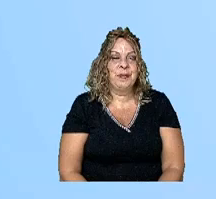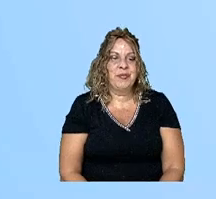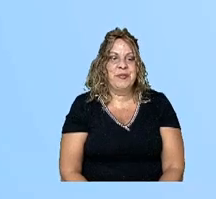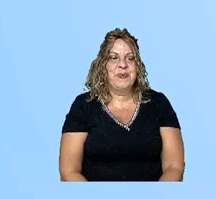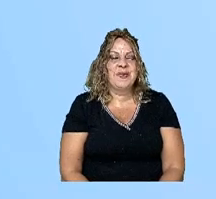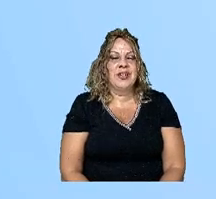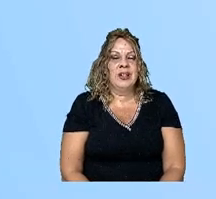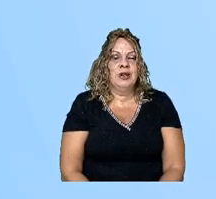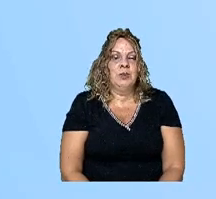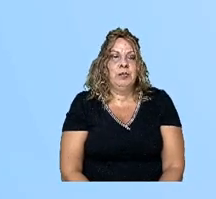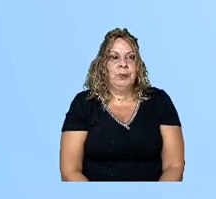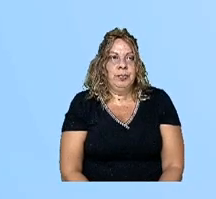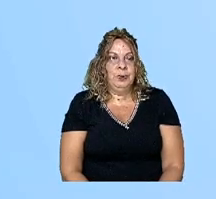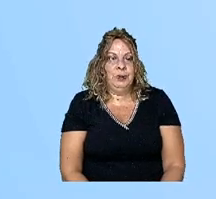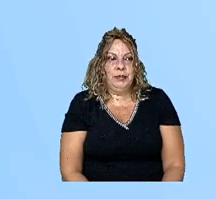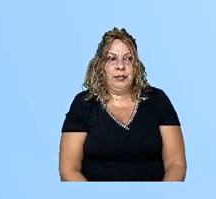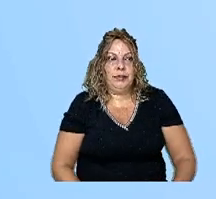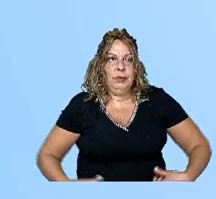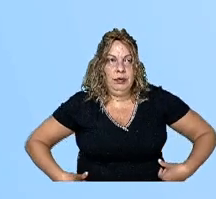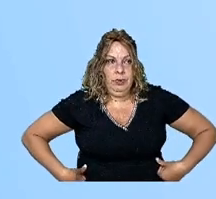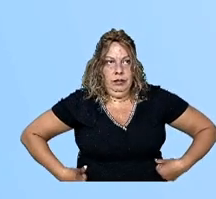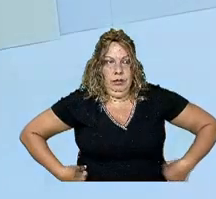prêmio.